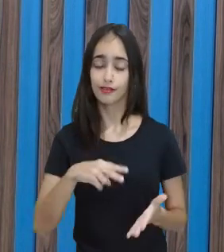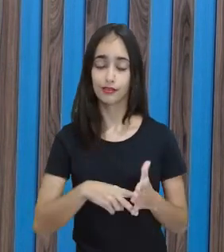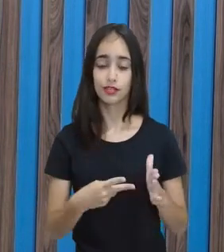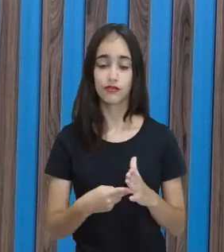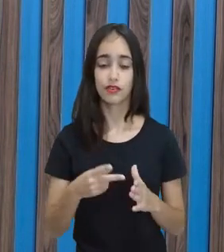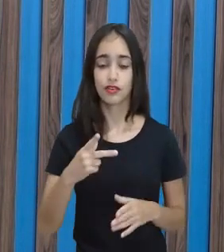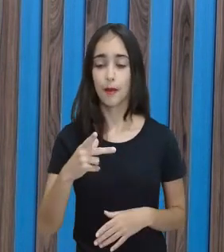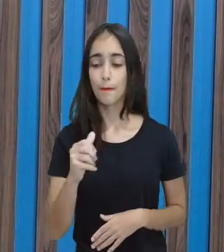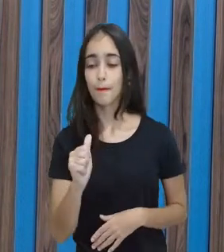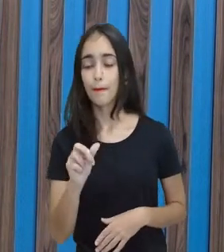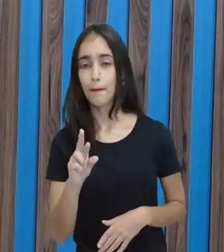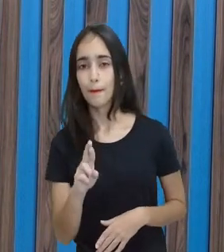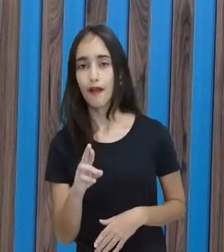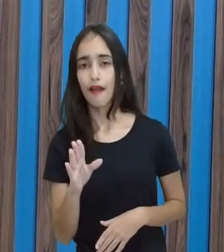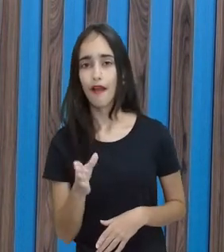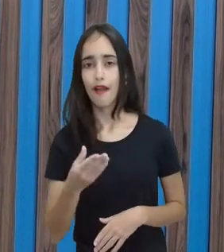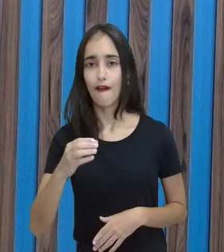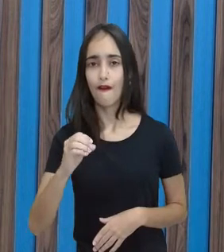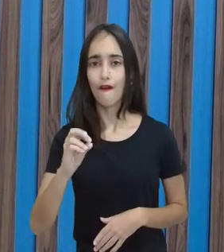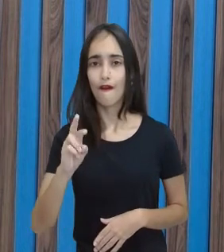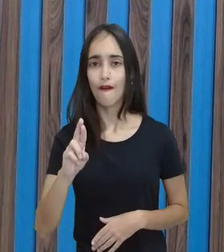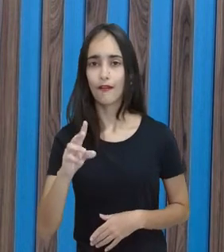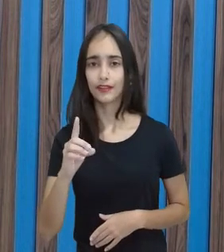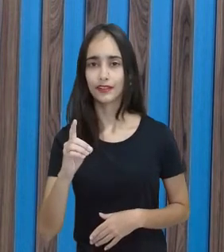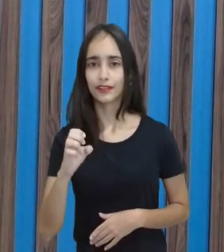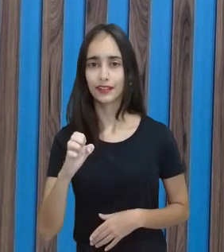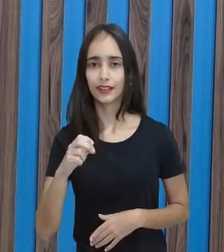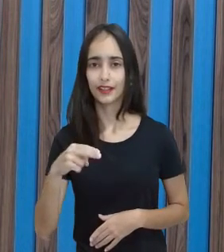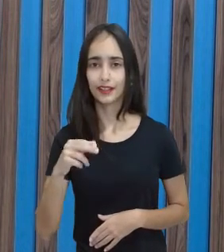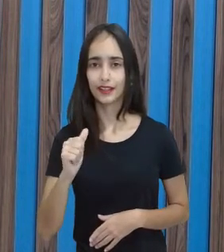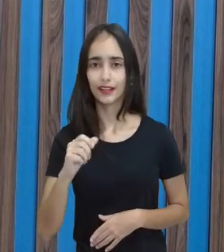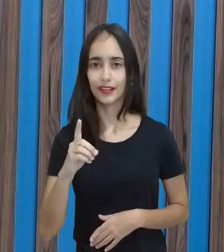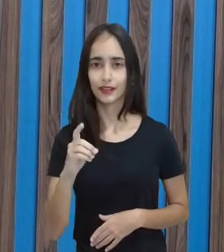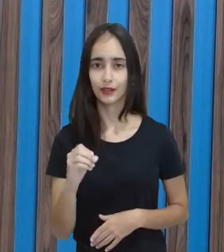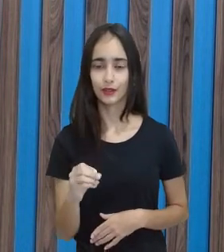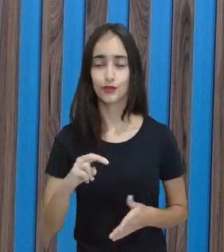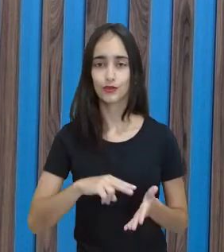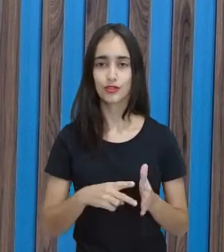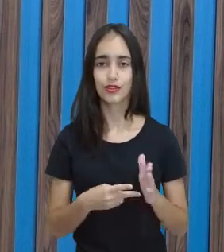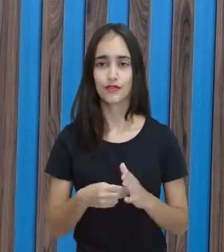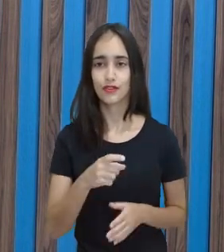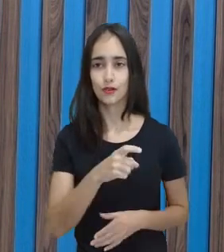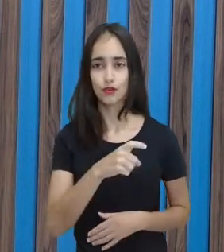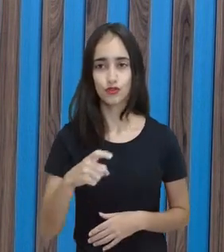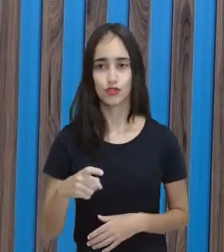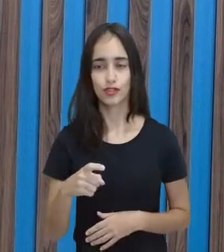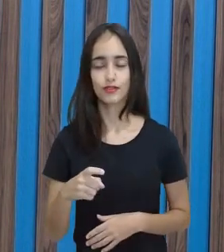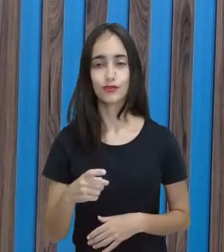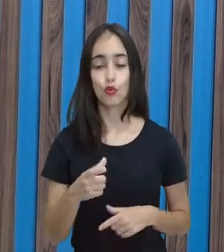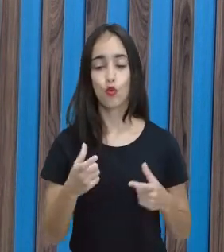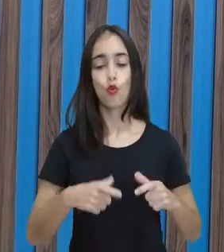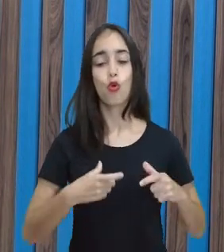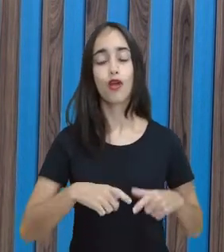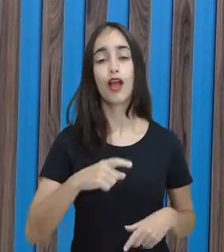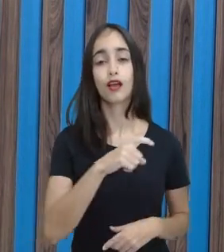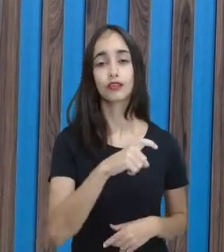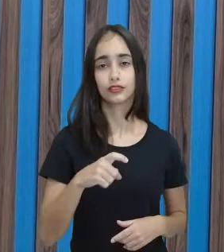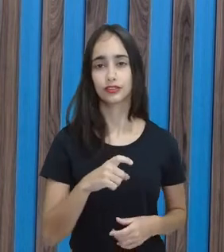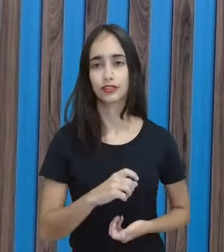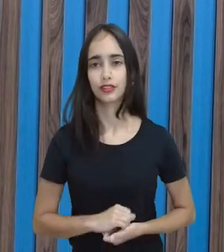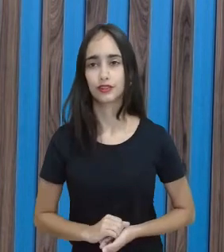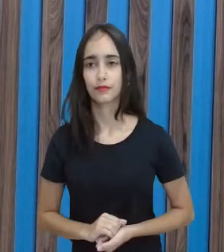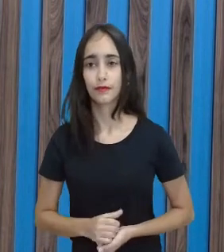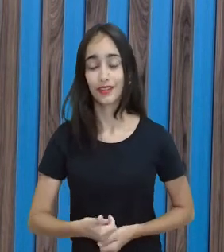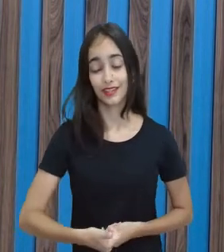primeiro valor desse ponto corresponde a x, a posição no eixo x, e